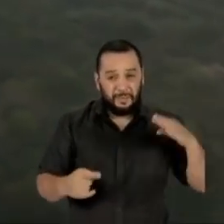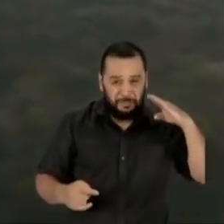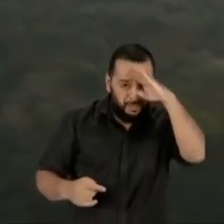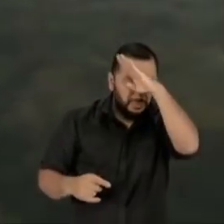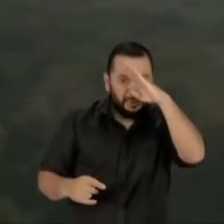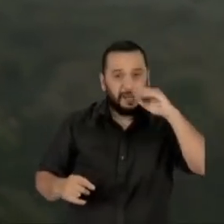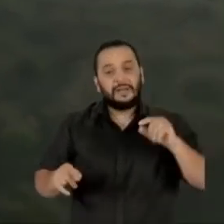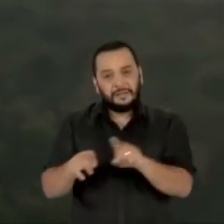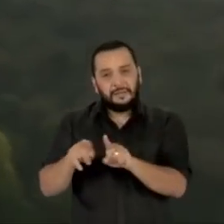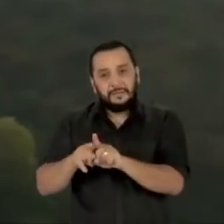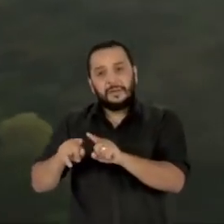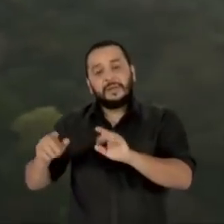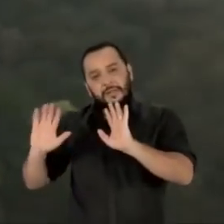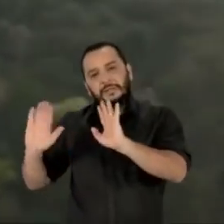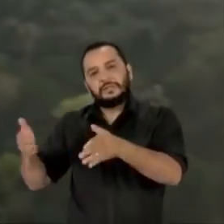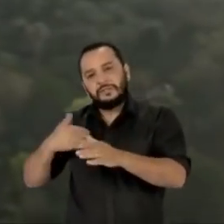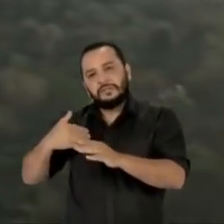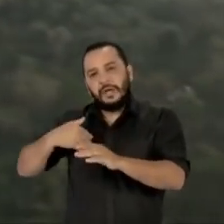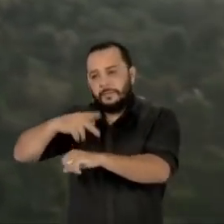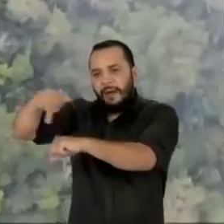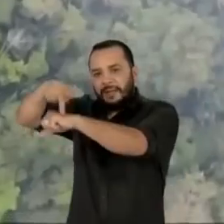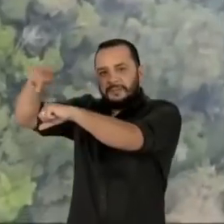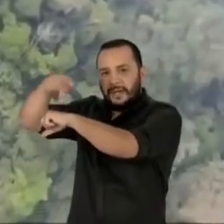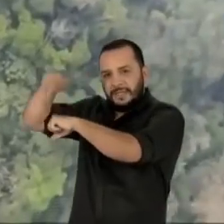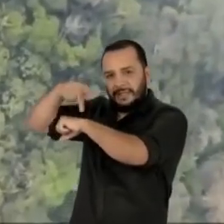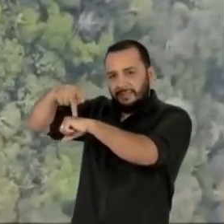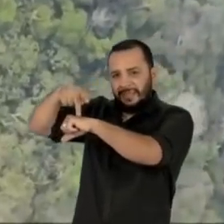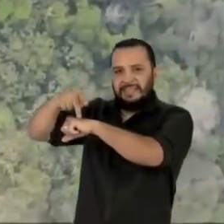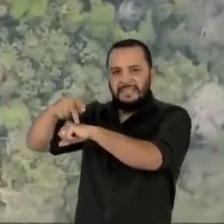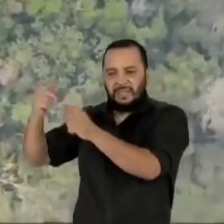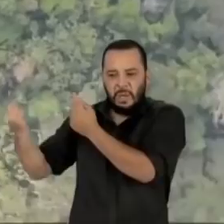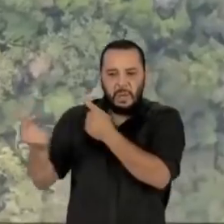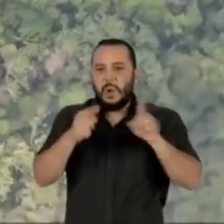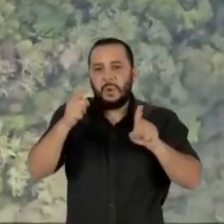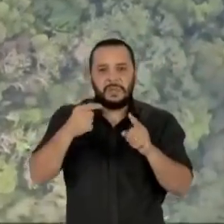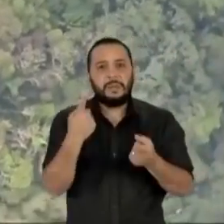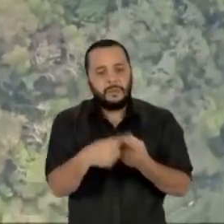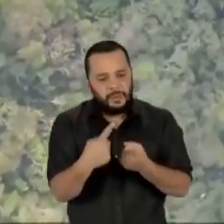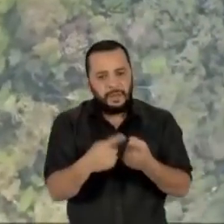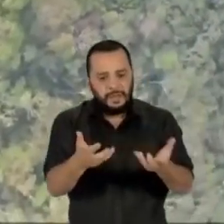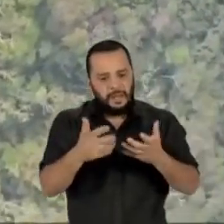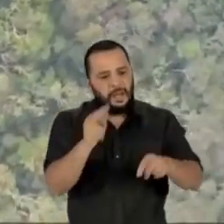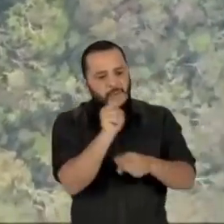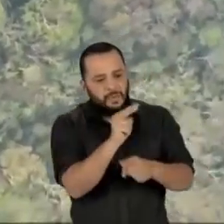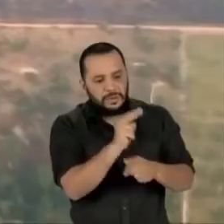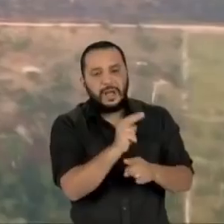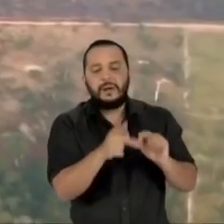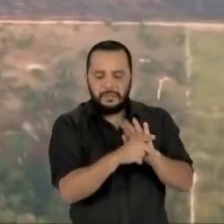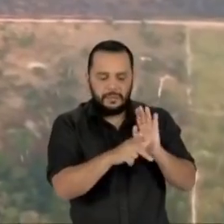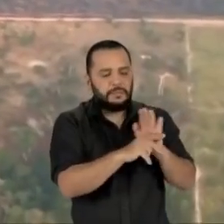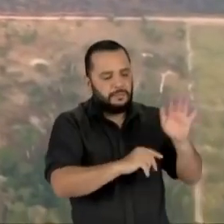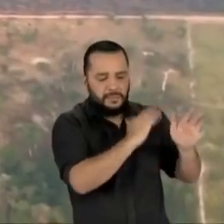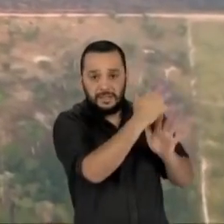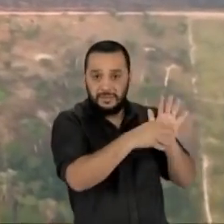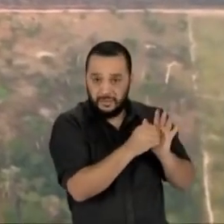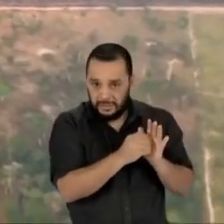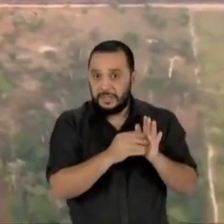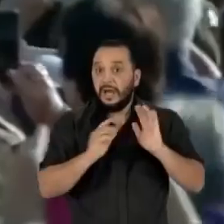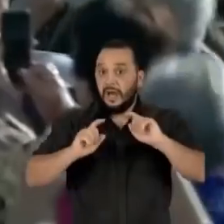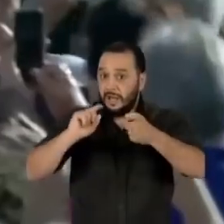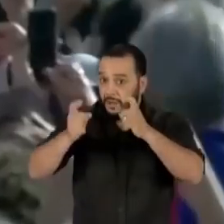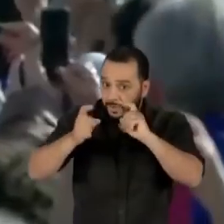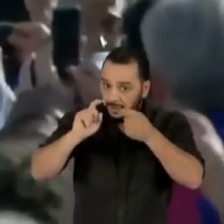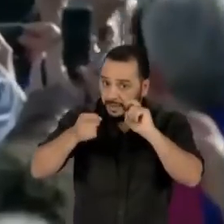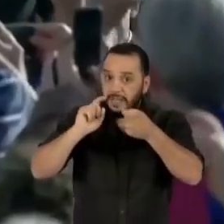bolsonaro e a comunidade internacional sobre a preservação da amazônia vale lembrar que o sino do foi convocado a dois anos a questão ambiental